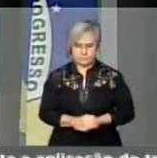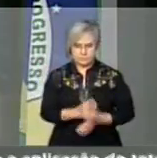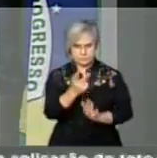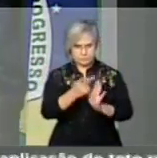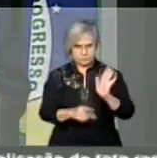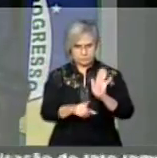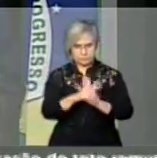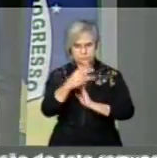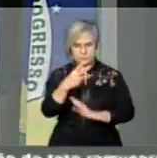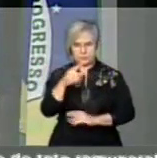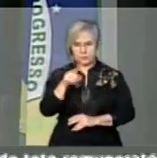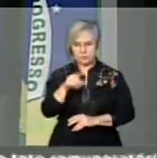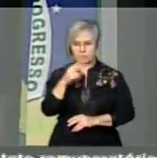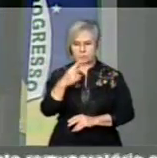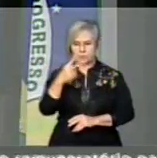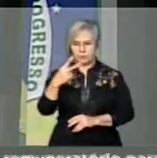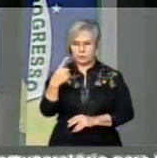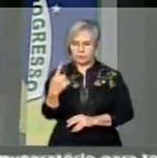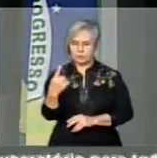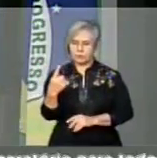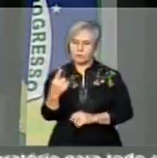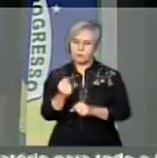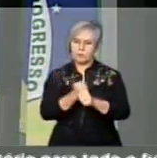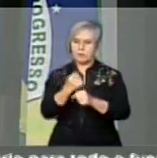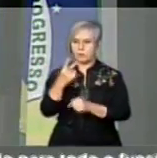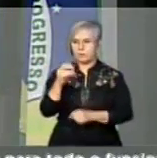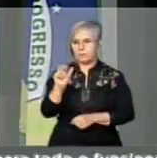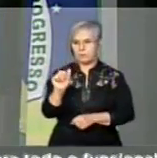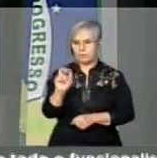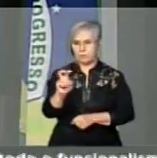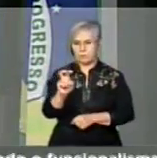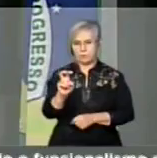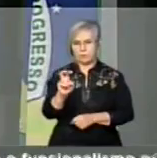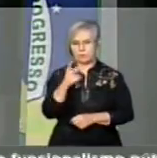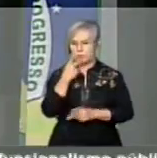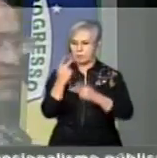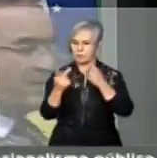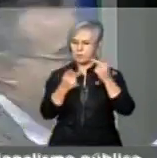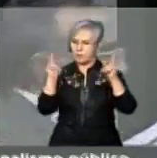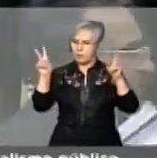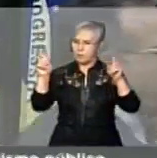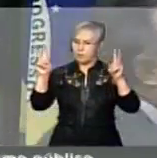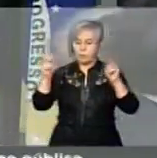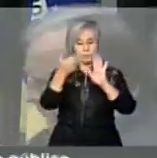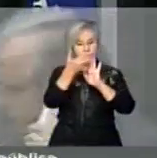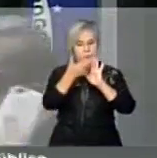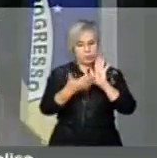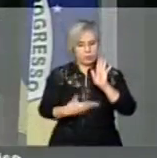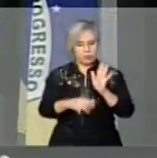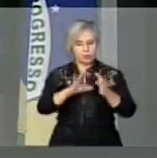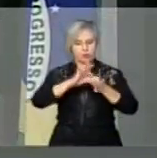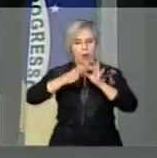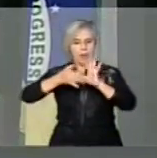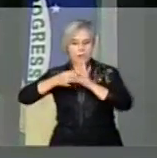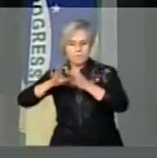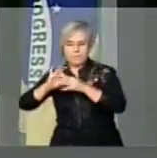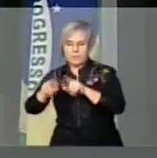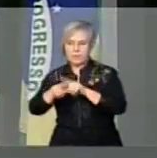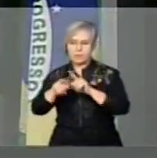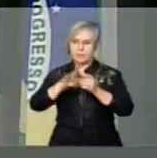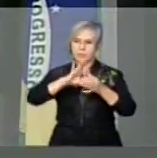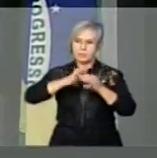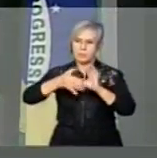de lei 3.221 de 2015 dispõe sobre as medidas relativas aos Jogos Olímpicos e Paralímpicos